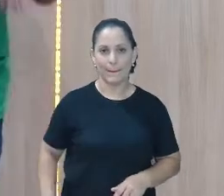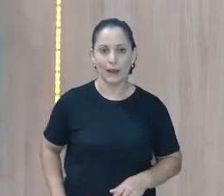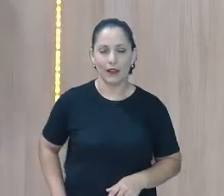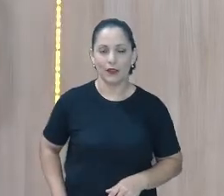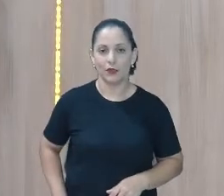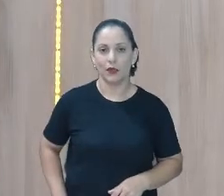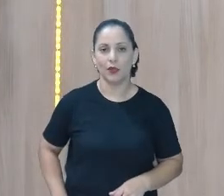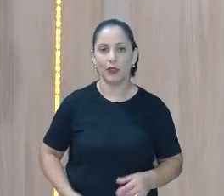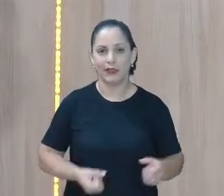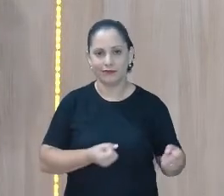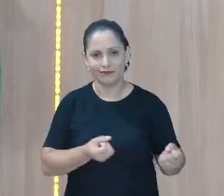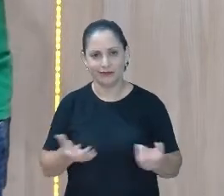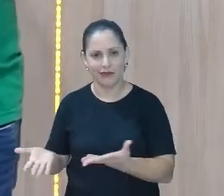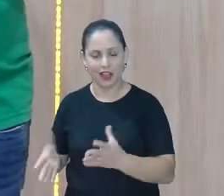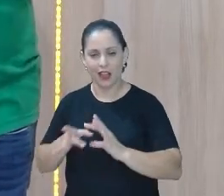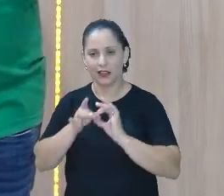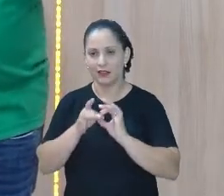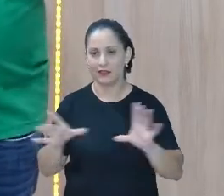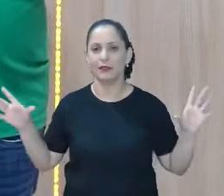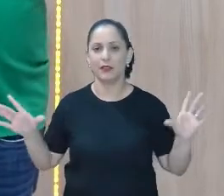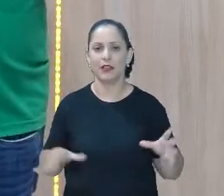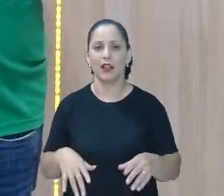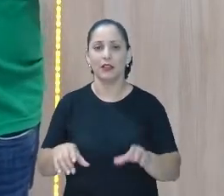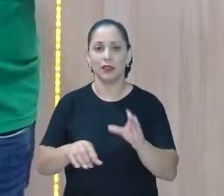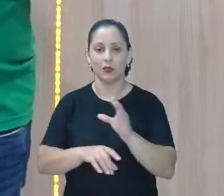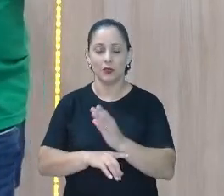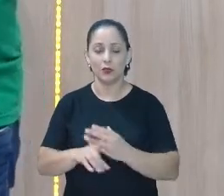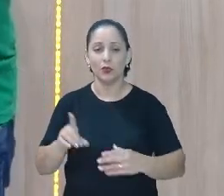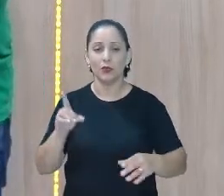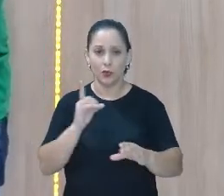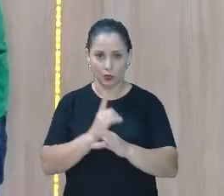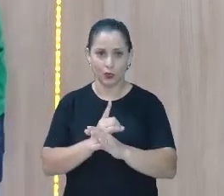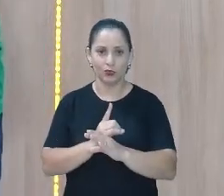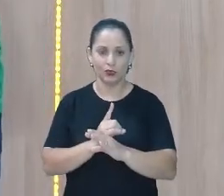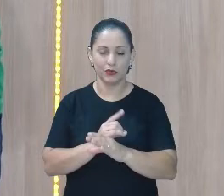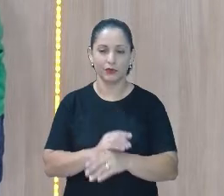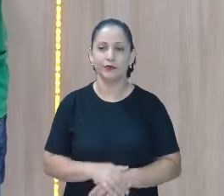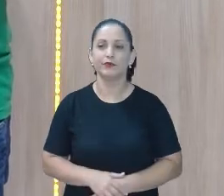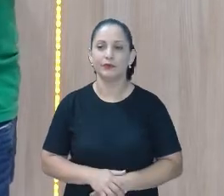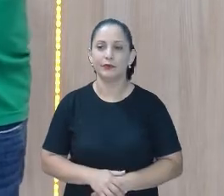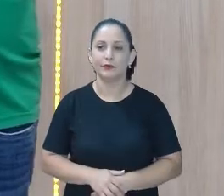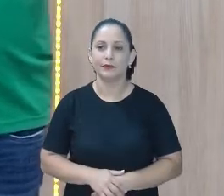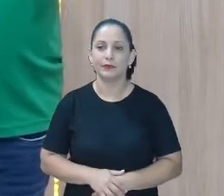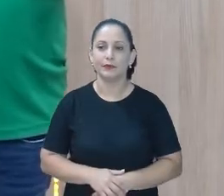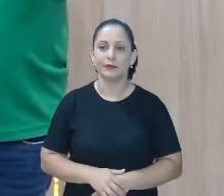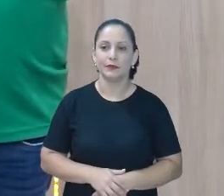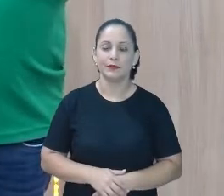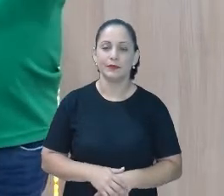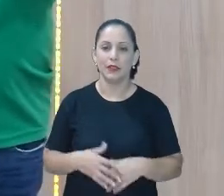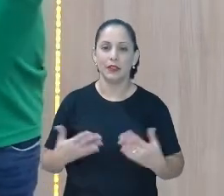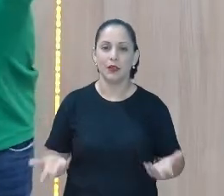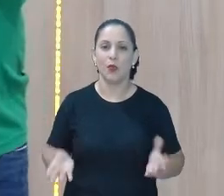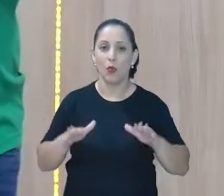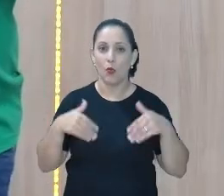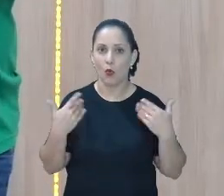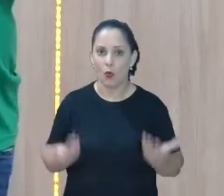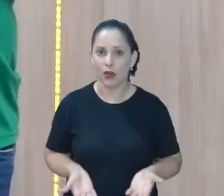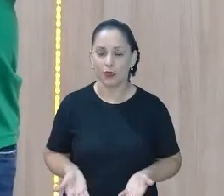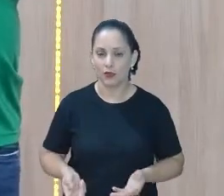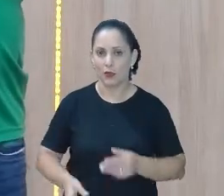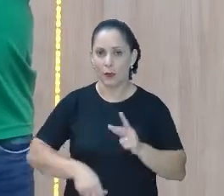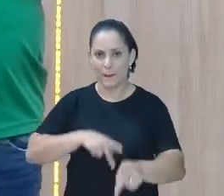ele concedesse liberdade de culto aos cristãos, né? Então, os cristãos, nesse momento em que eram perseguidos,